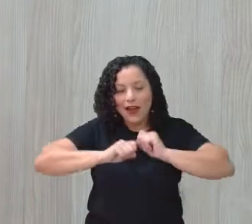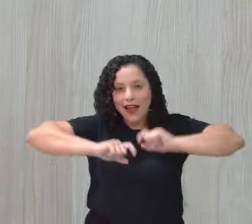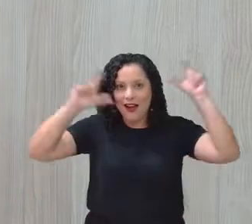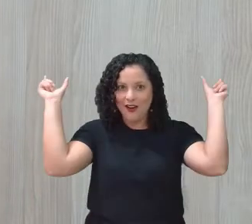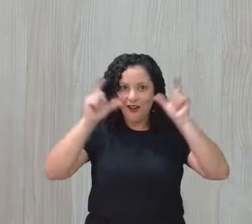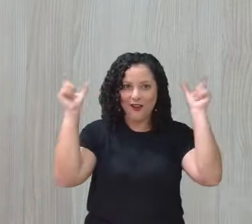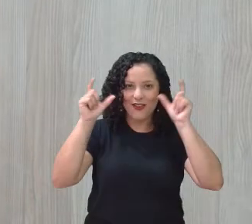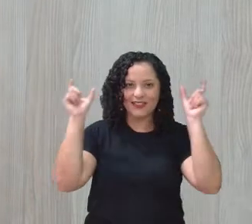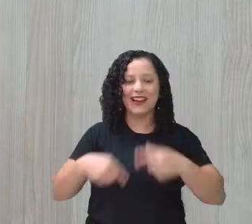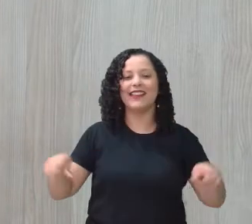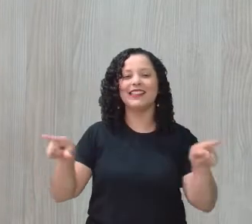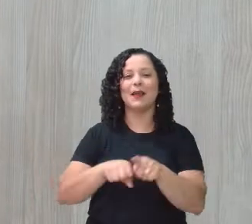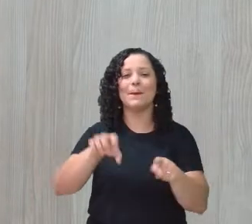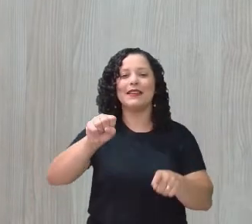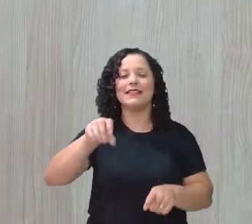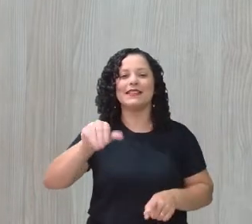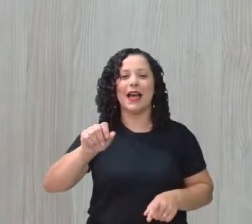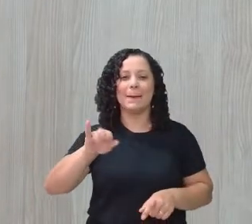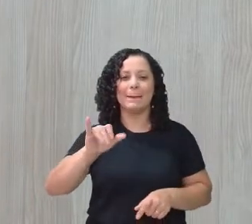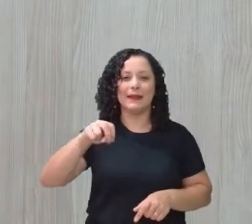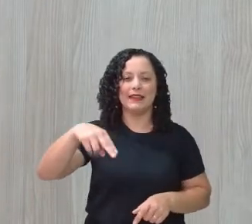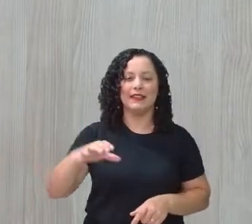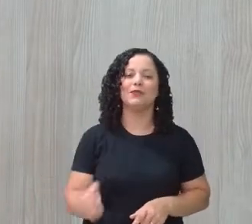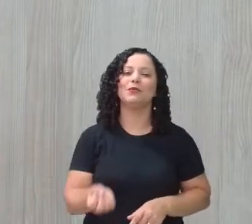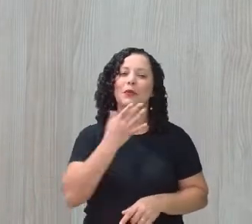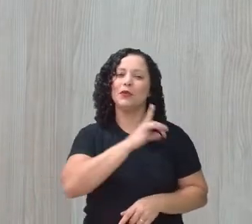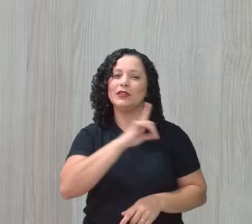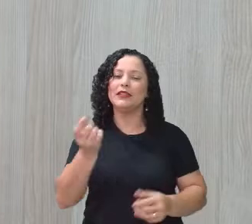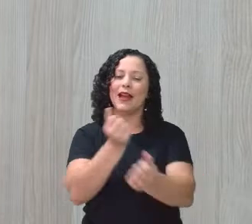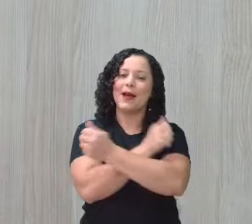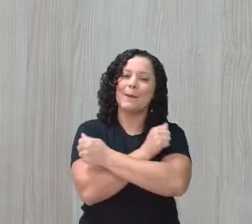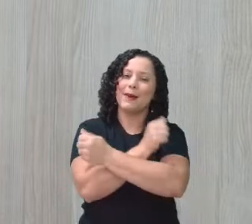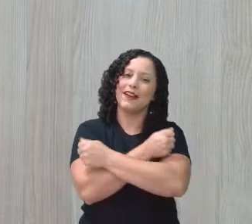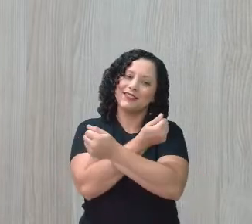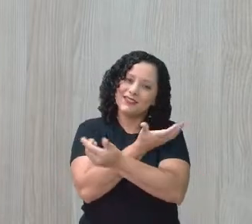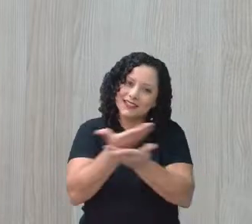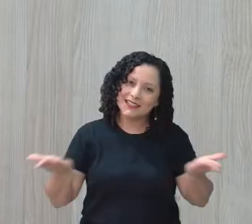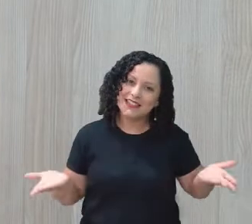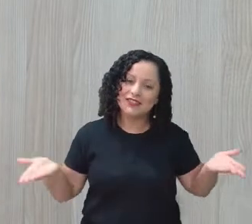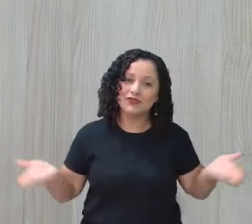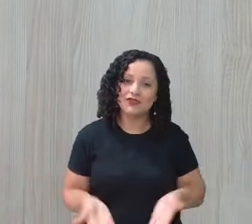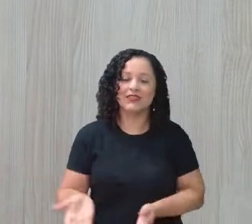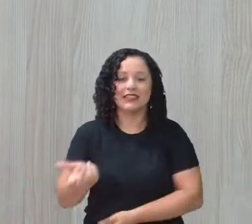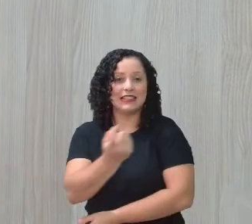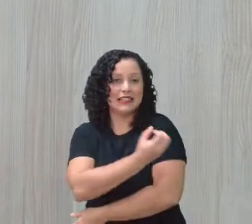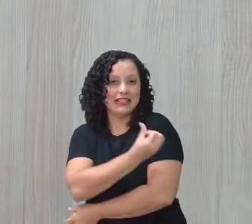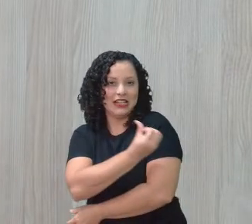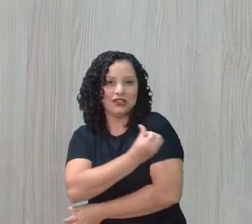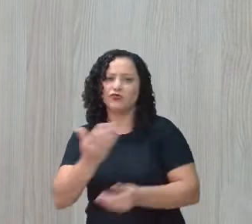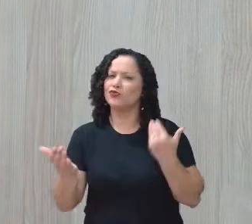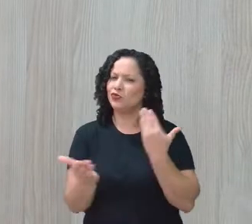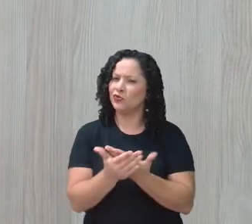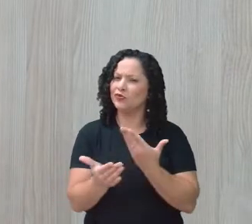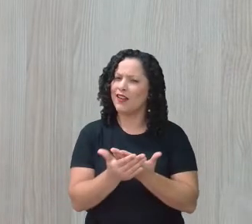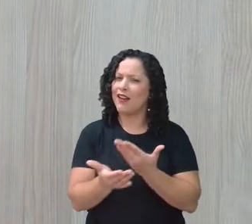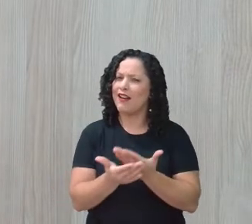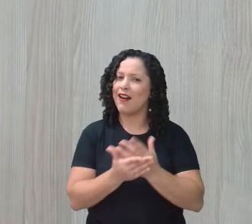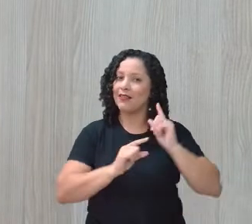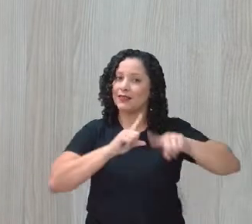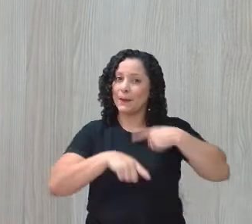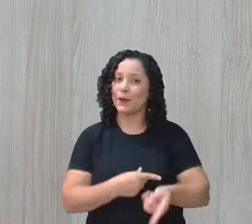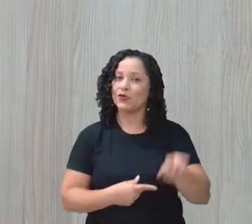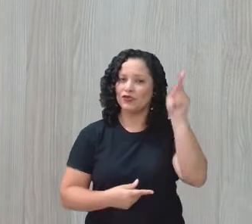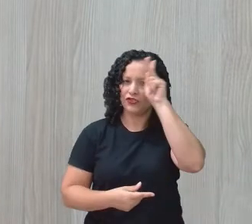E também o Sabino deixou o seu bom dia. Gente, um forte abraço. Aula maravilhosa, 6º ano, vamos estudar em 6º ano. Fica aguardando aí que vem uma aula de